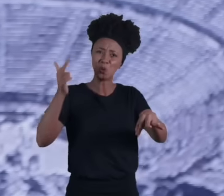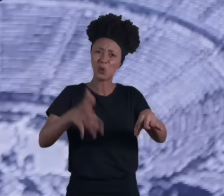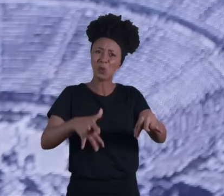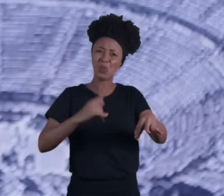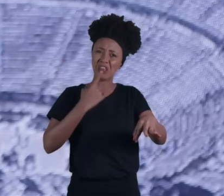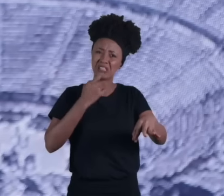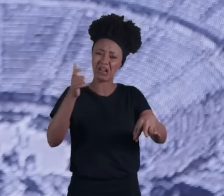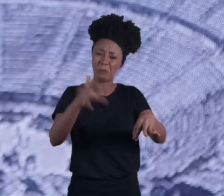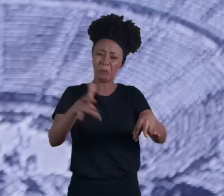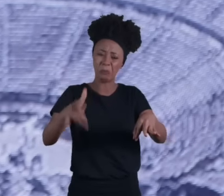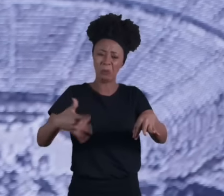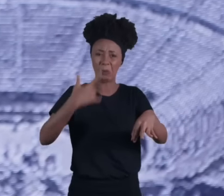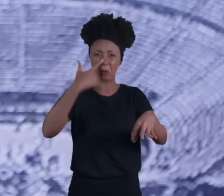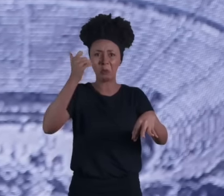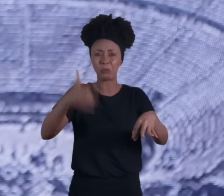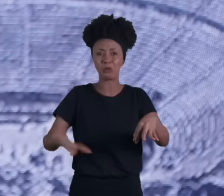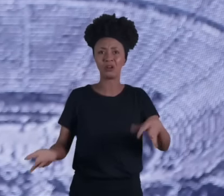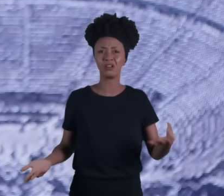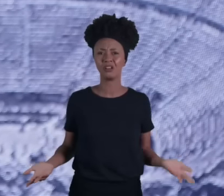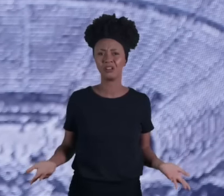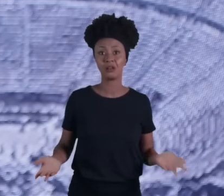Mas quando você chega em Cristo,